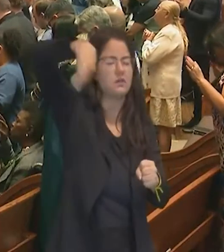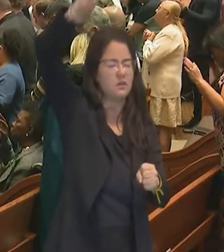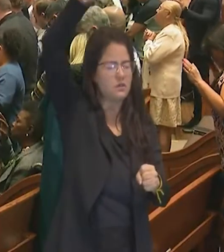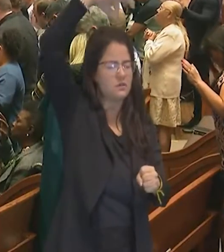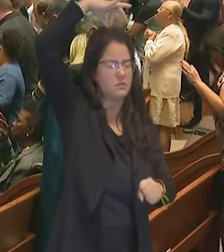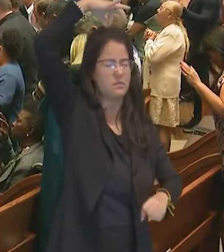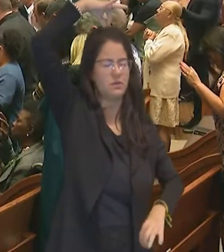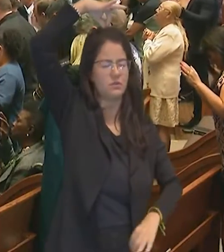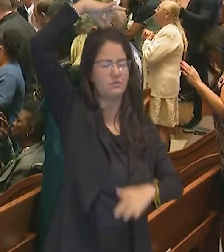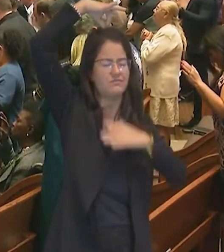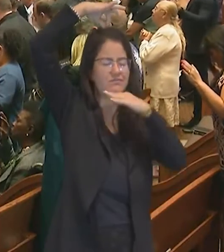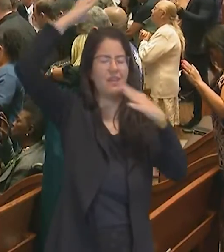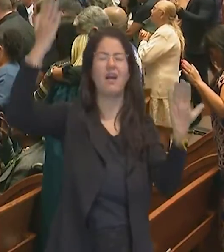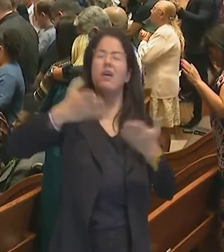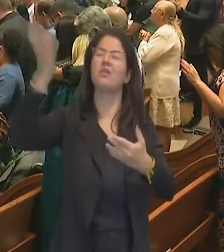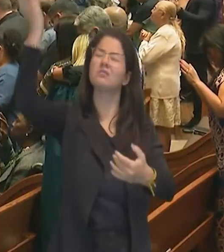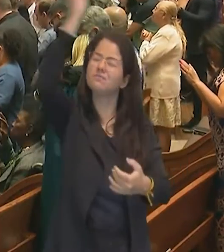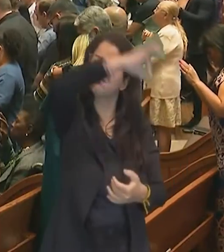venha agora